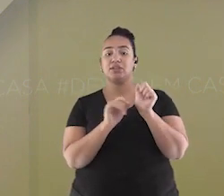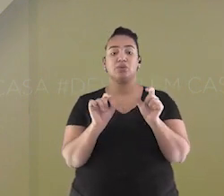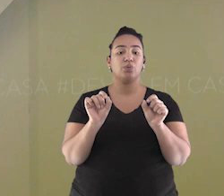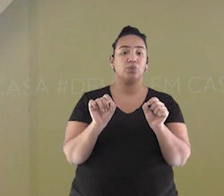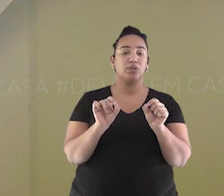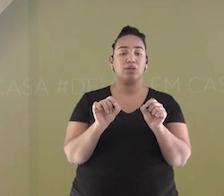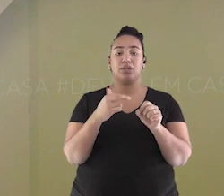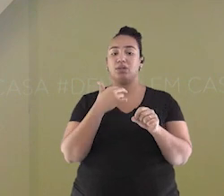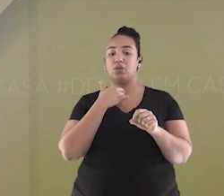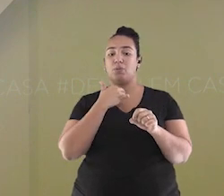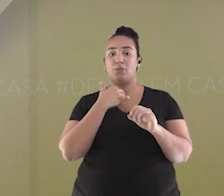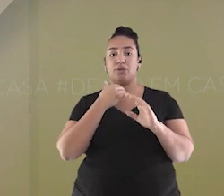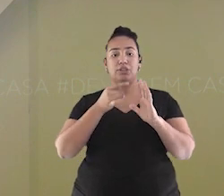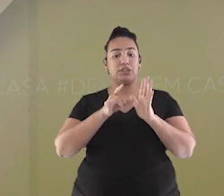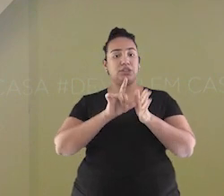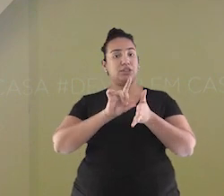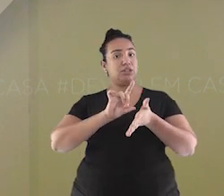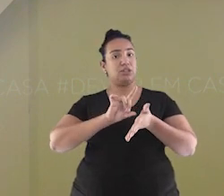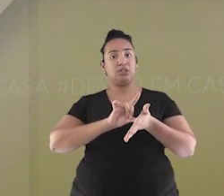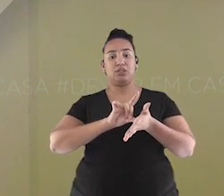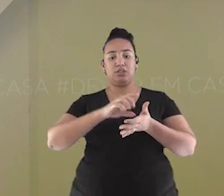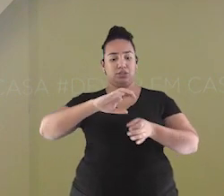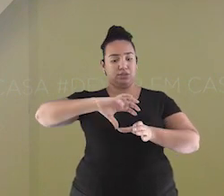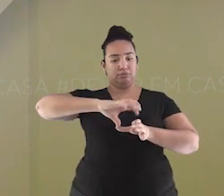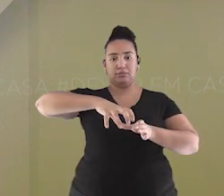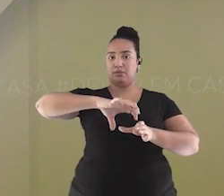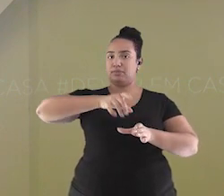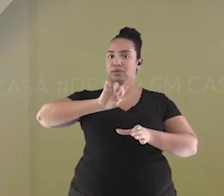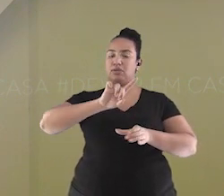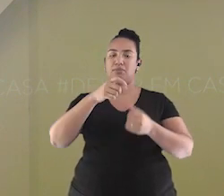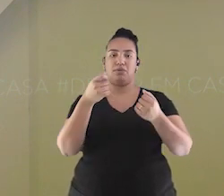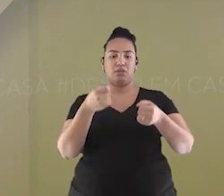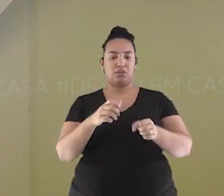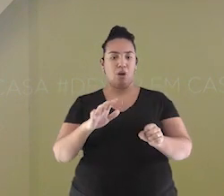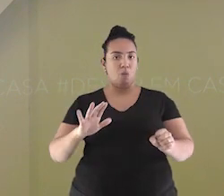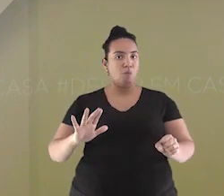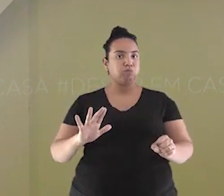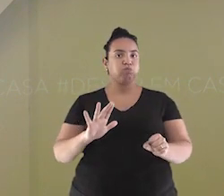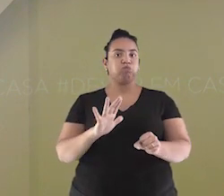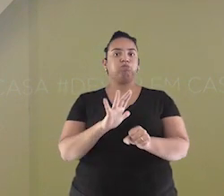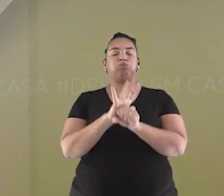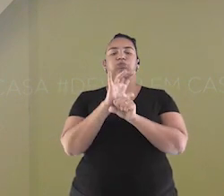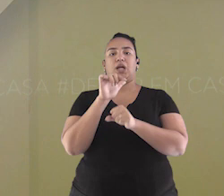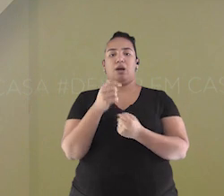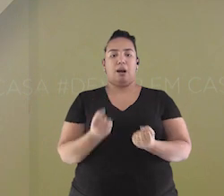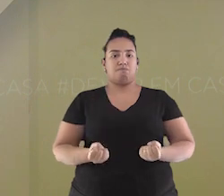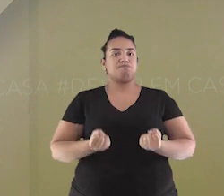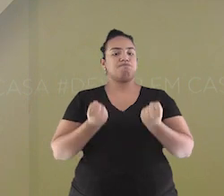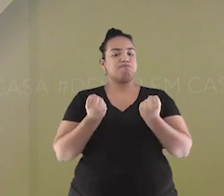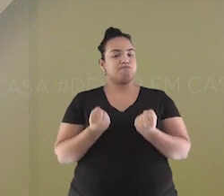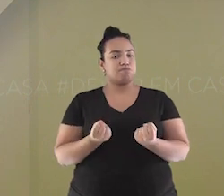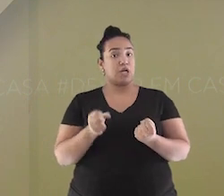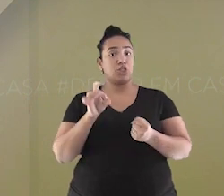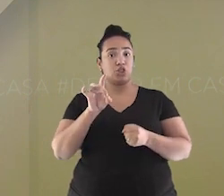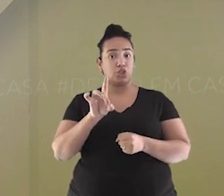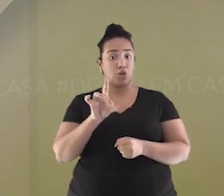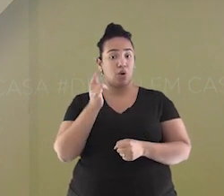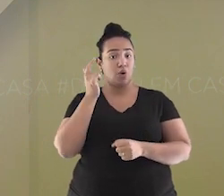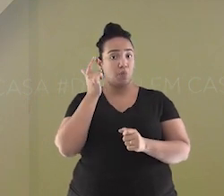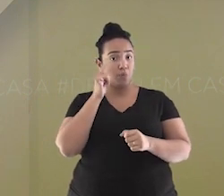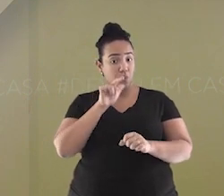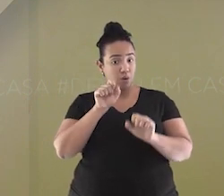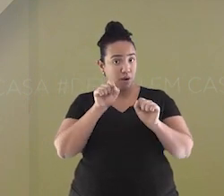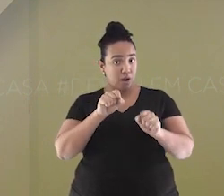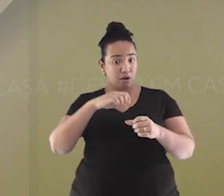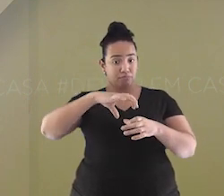pessoal, é não abrir ele antes do tempo. Então a gente vai sempre enchendo até que ele fique bem pesado e só pode